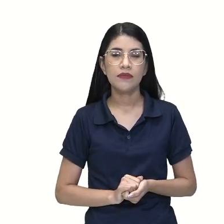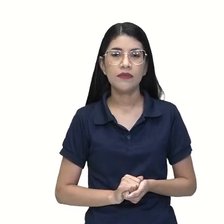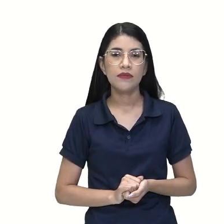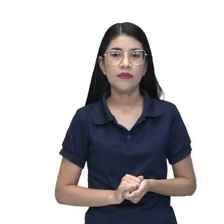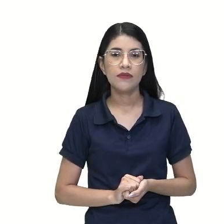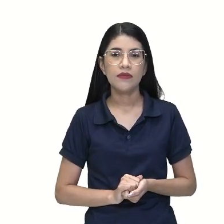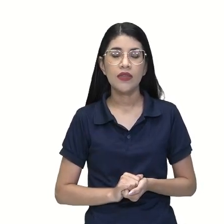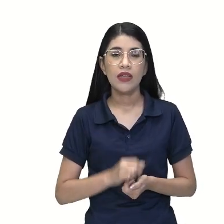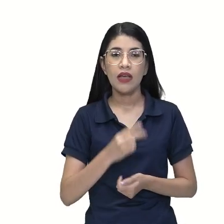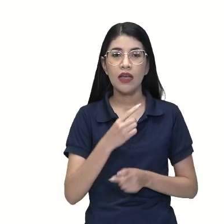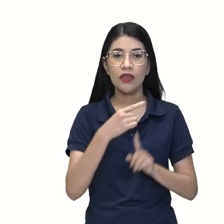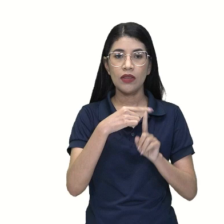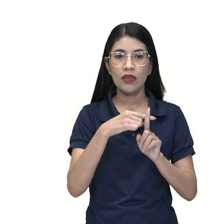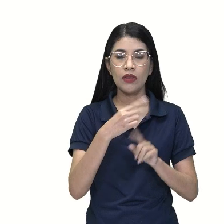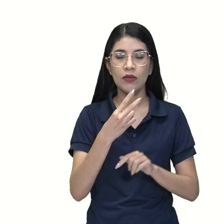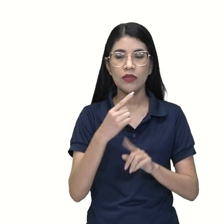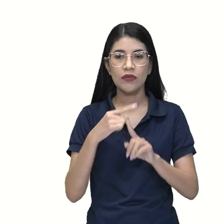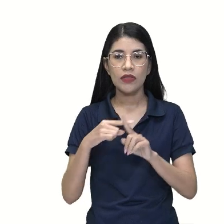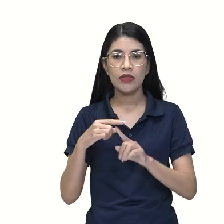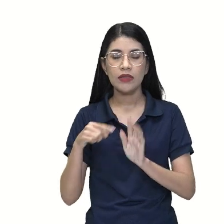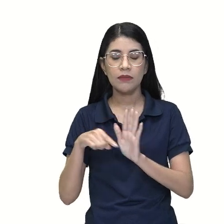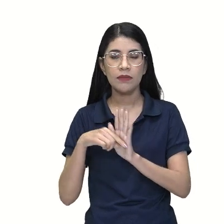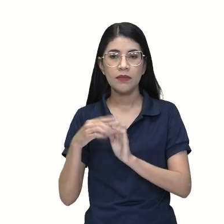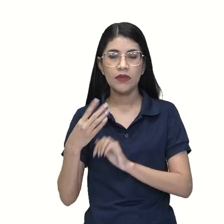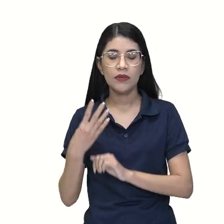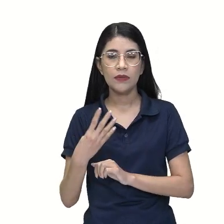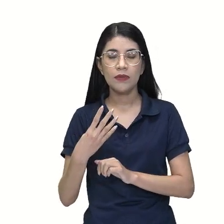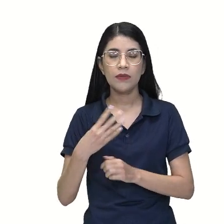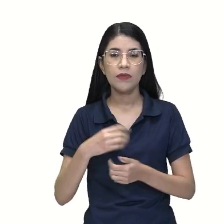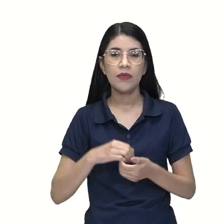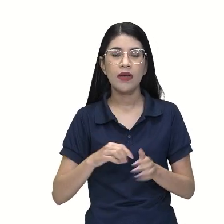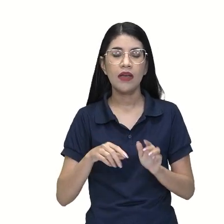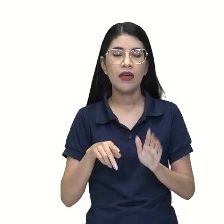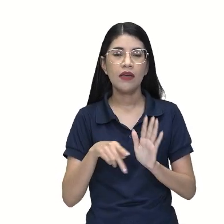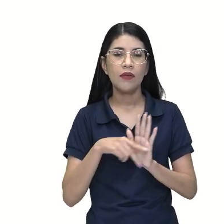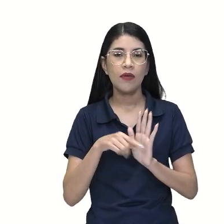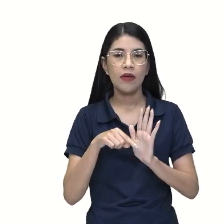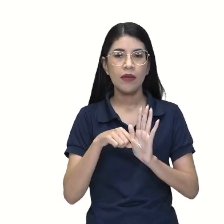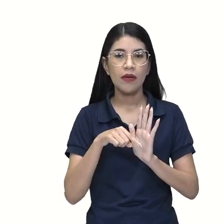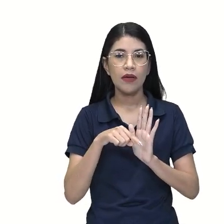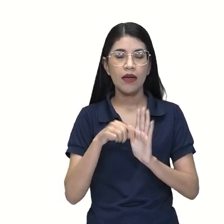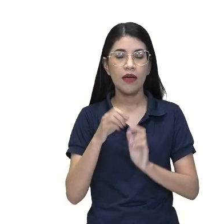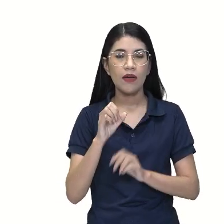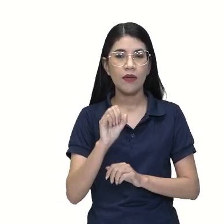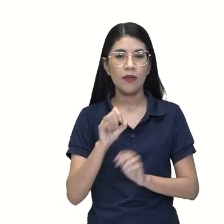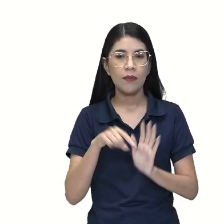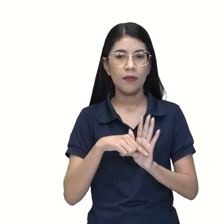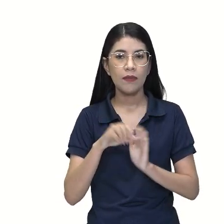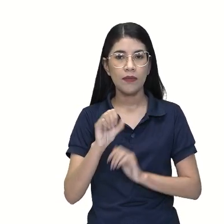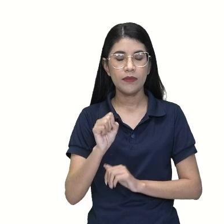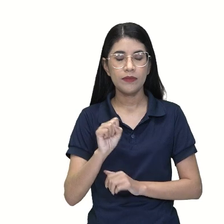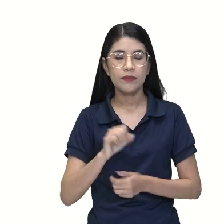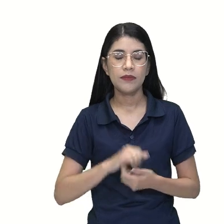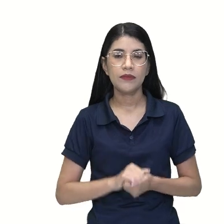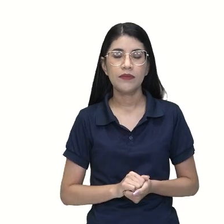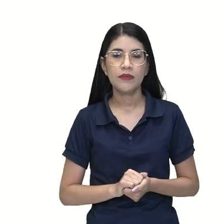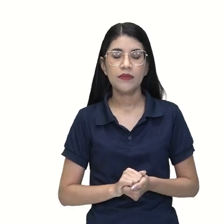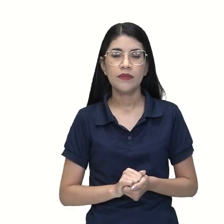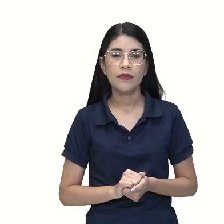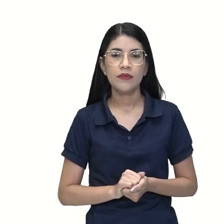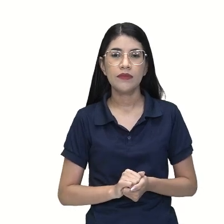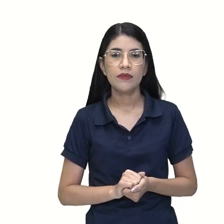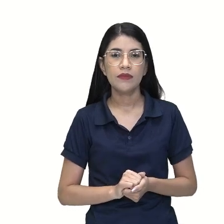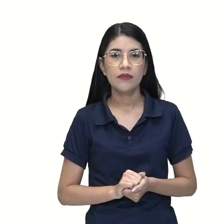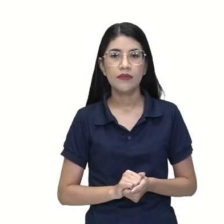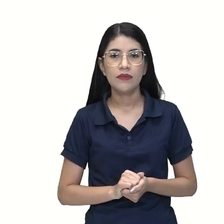positivo vezes 4 negativo, 2 vezes 4, 8. E aí, o valor vai ser negativo,